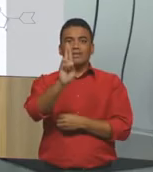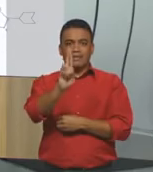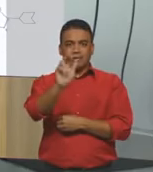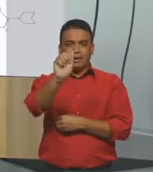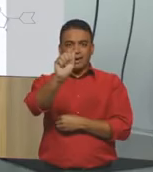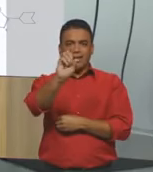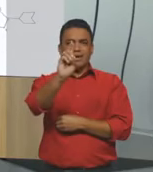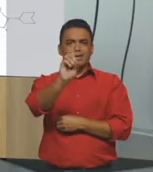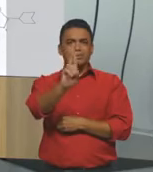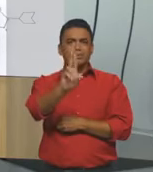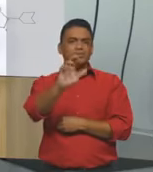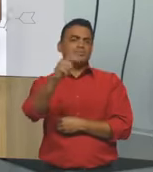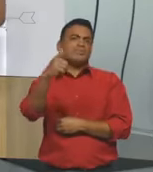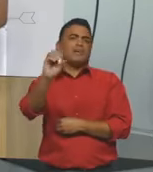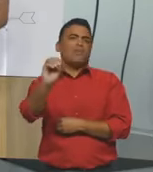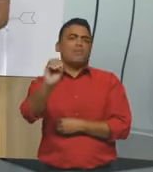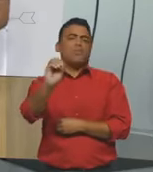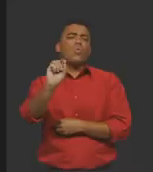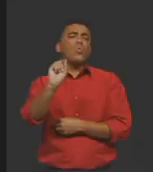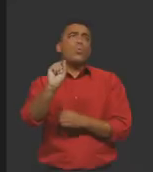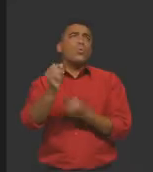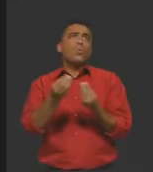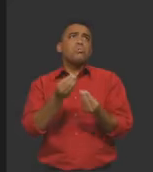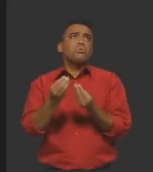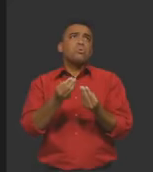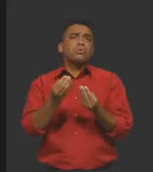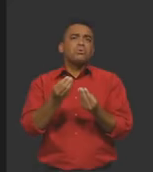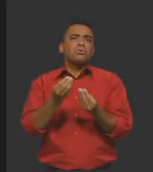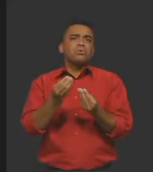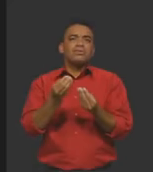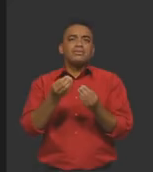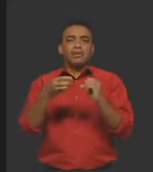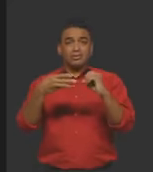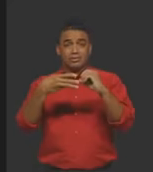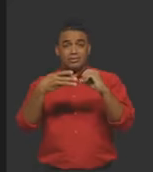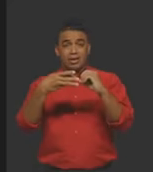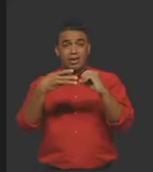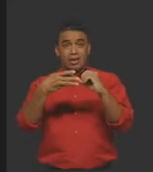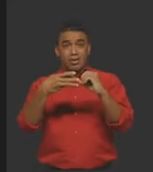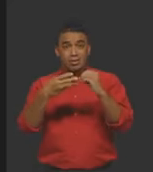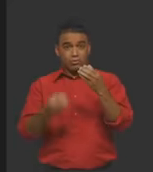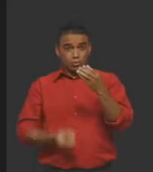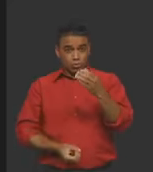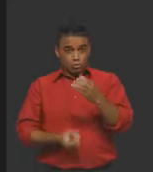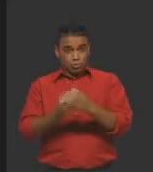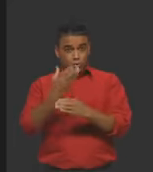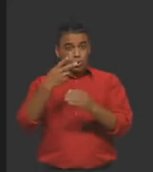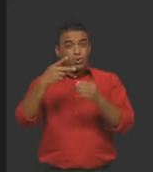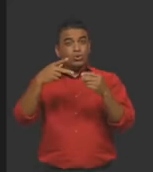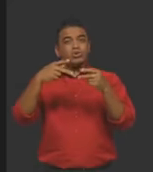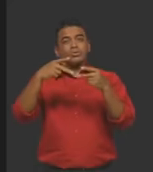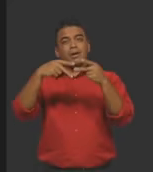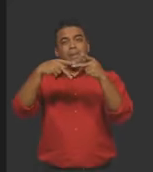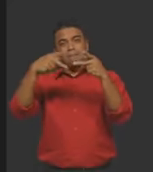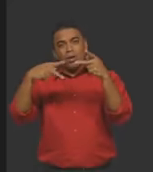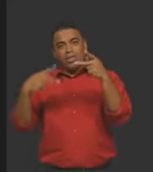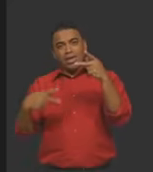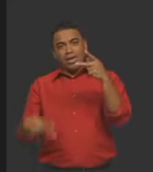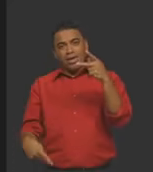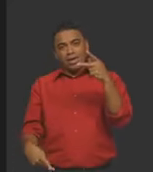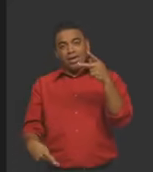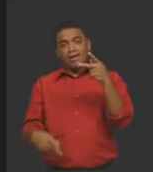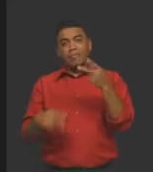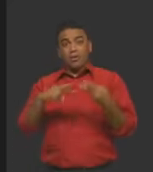A tradução, ela vai ser um processo qual a célula vai produzir uma proteína a partir da informação codificada